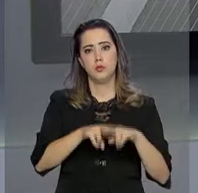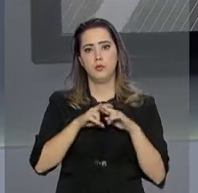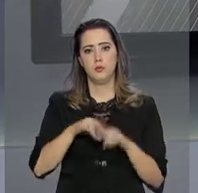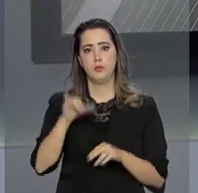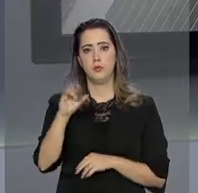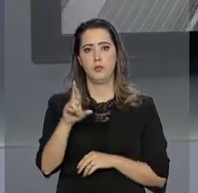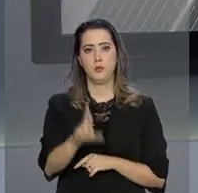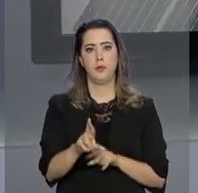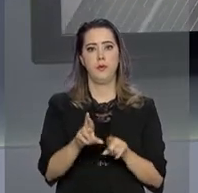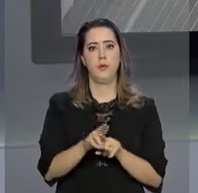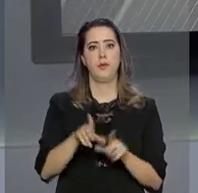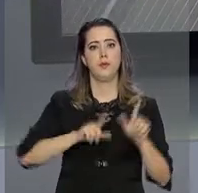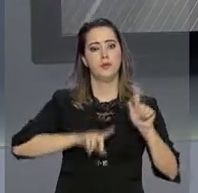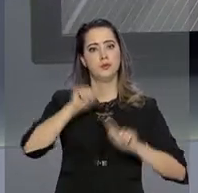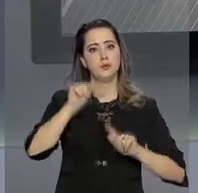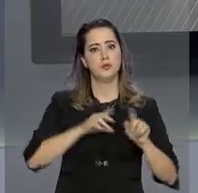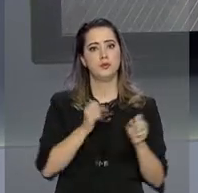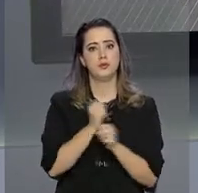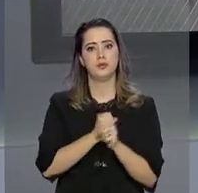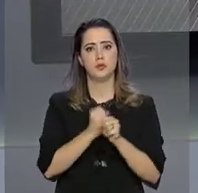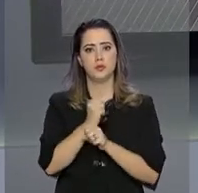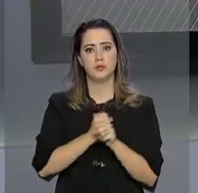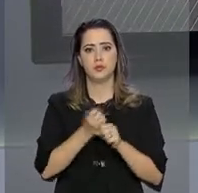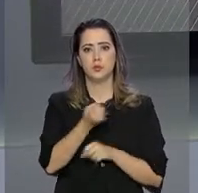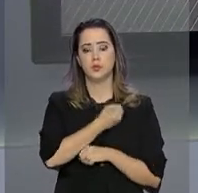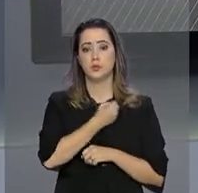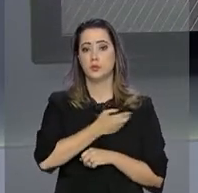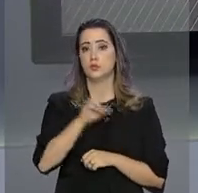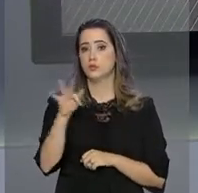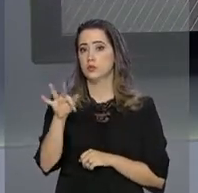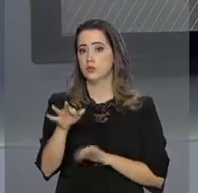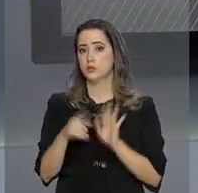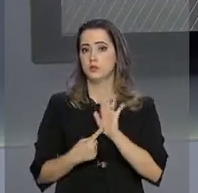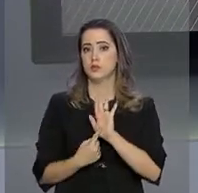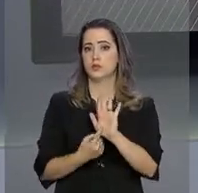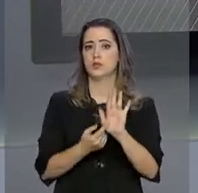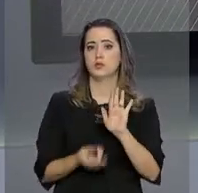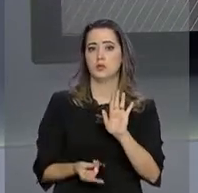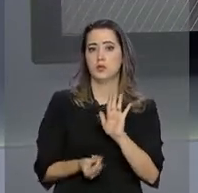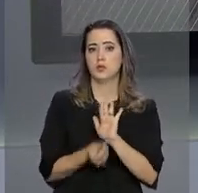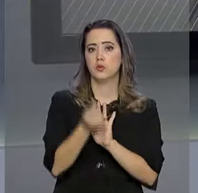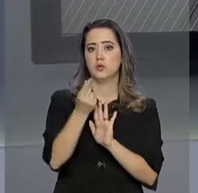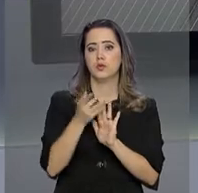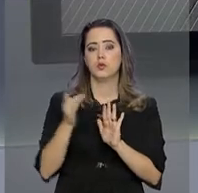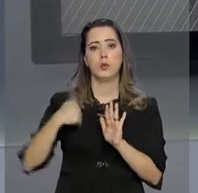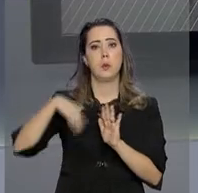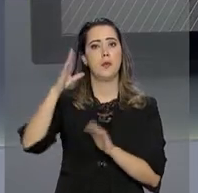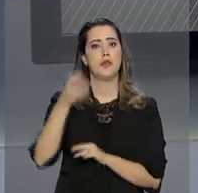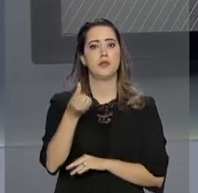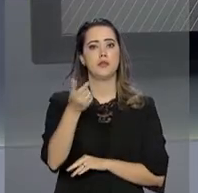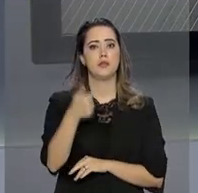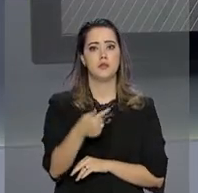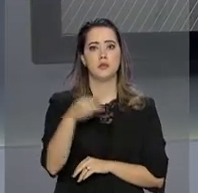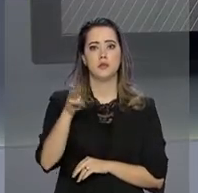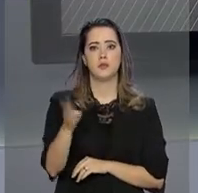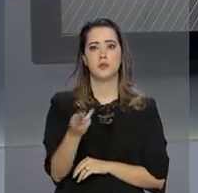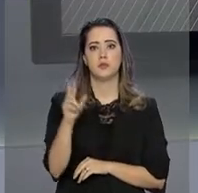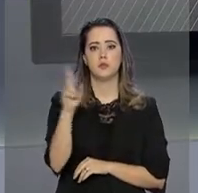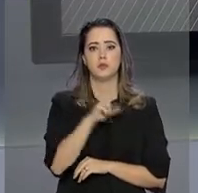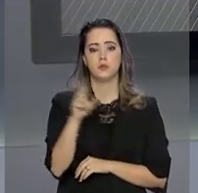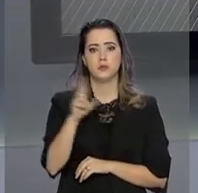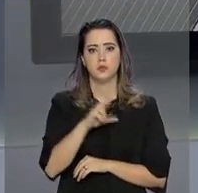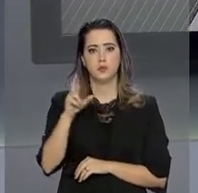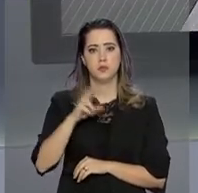declaração do imposto de renda bateram recorde este ano números da receita federal mostram que o valor foi superior a 67